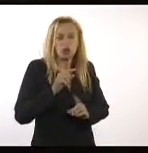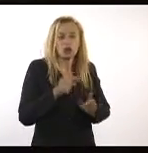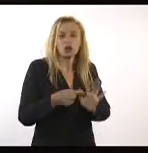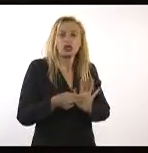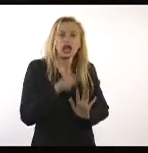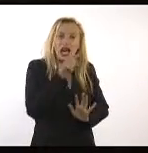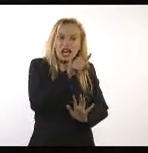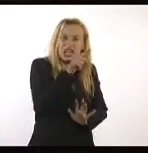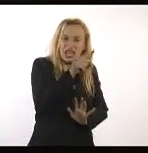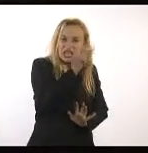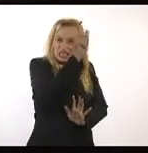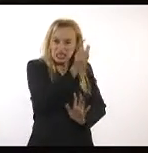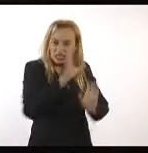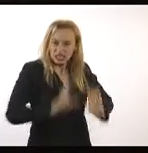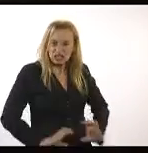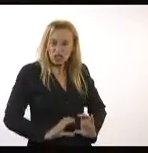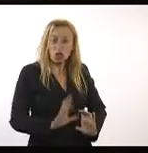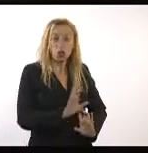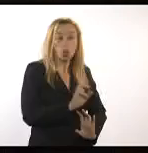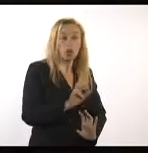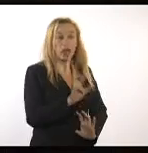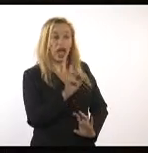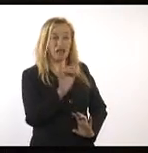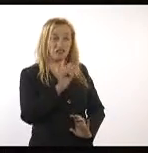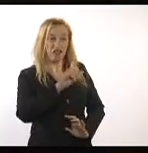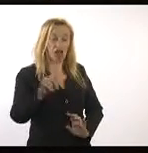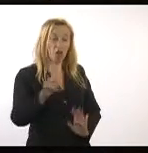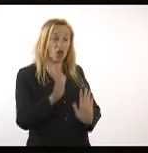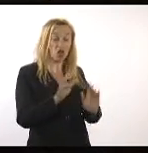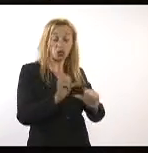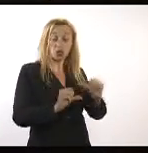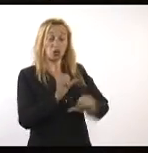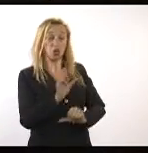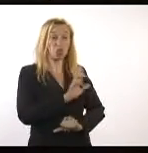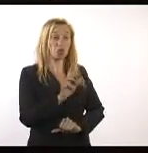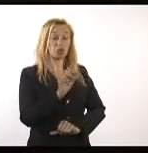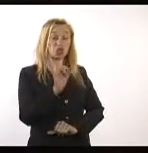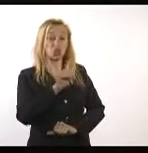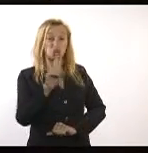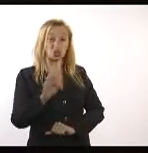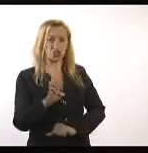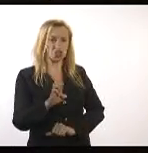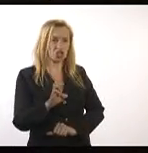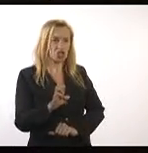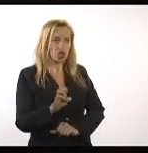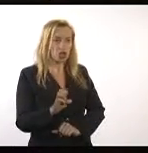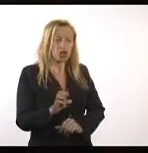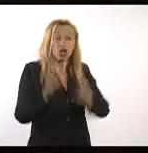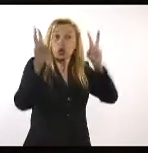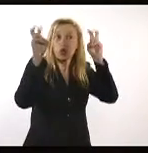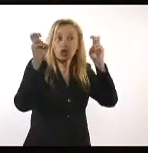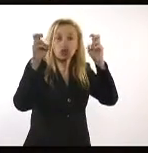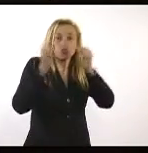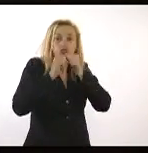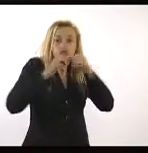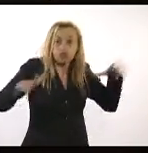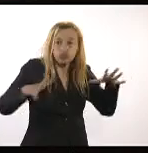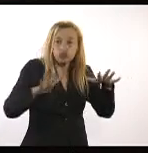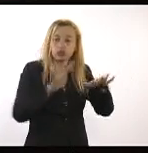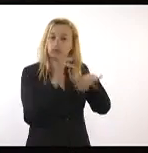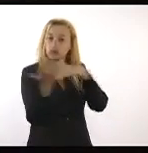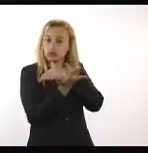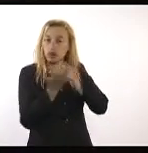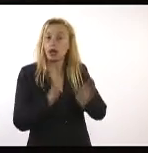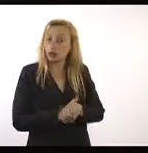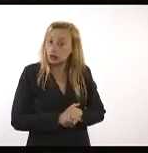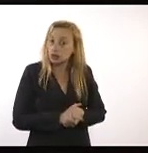cidadão chamado rafael que hoje prefere ser chamado de suzy e que o assunto ganhou grande repercussão nas redes